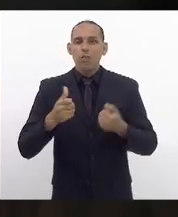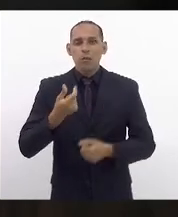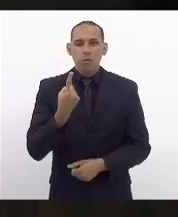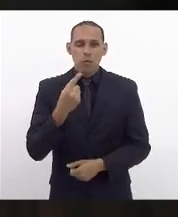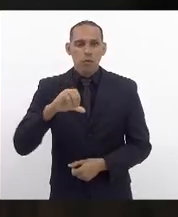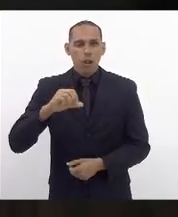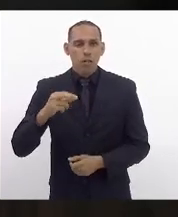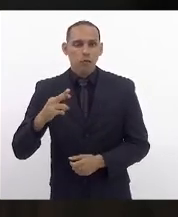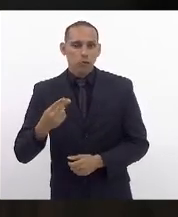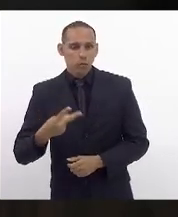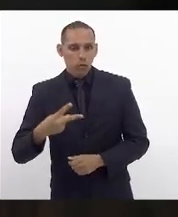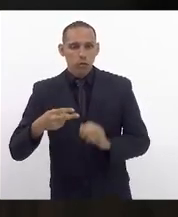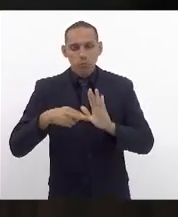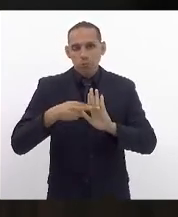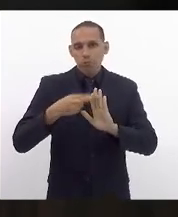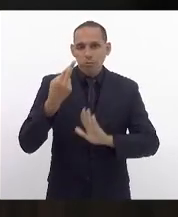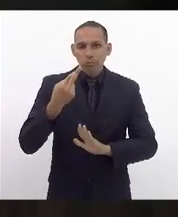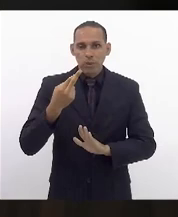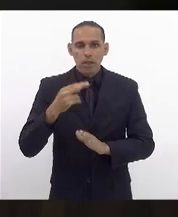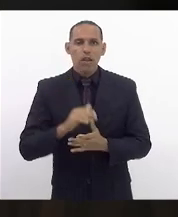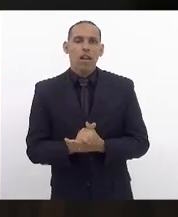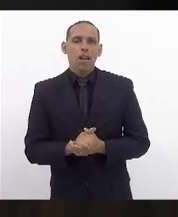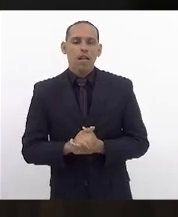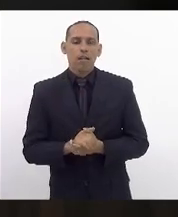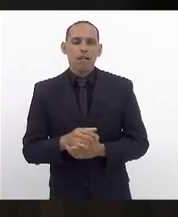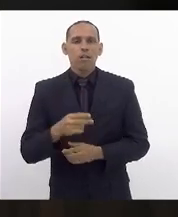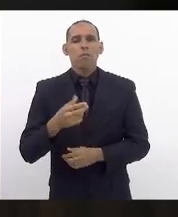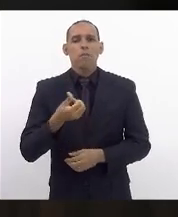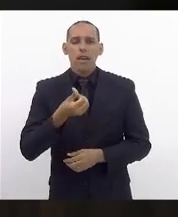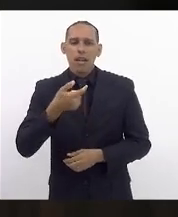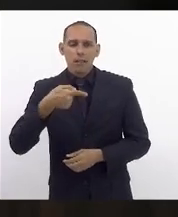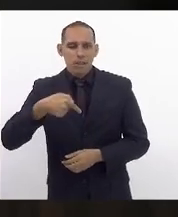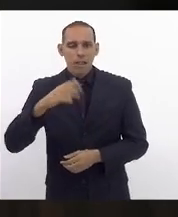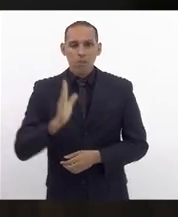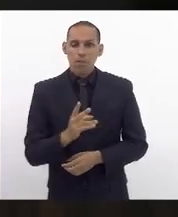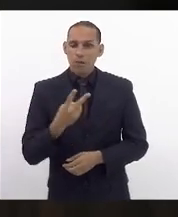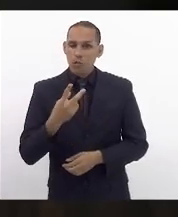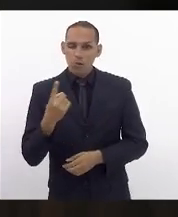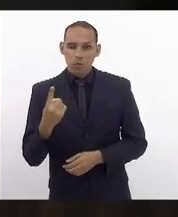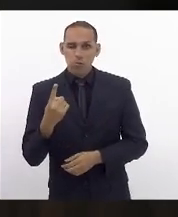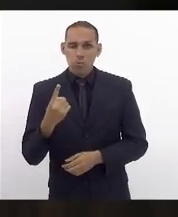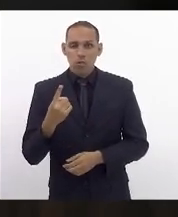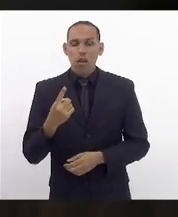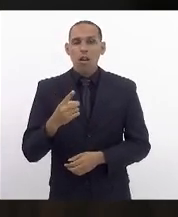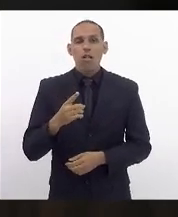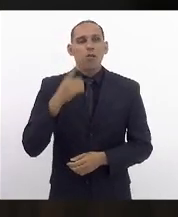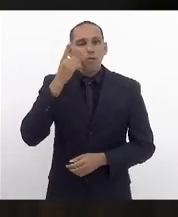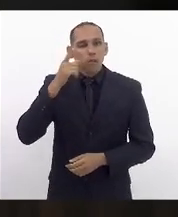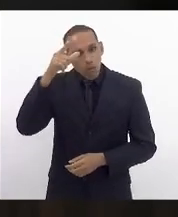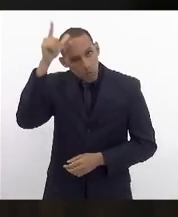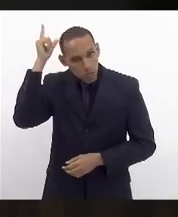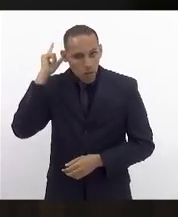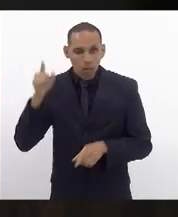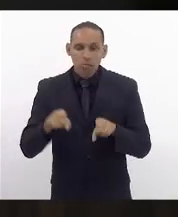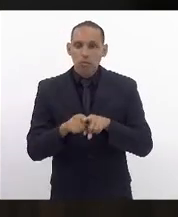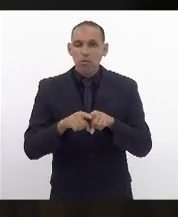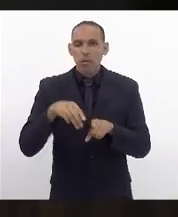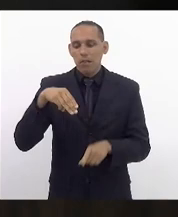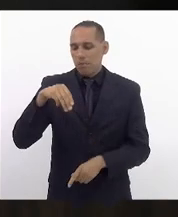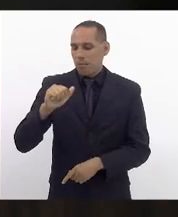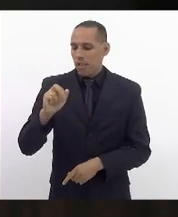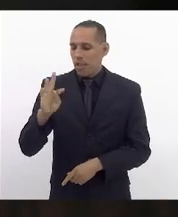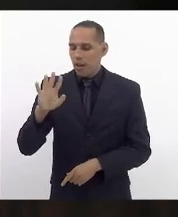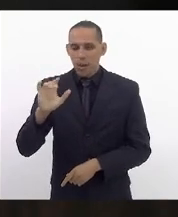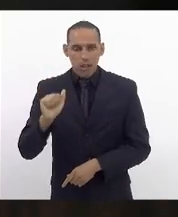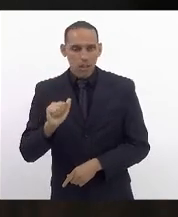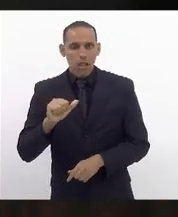Regimento Interno, proposta de emenda constitucional número 67/2021, de autoria dos deputados Luiz Paulo e Marta Rocha, que modifica o parágrafo único do artigo